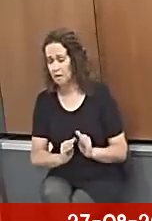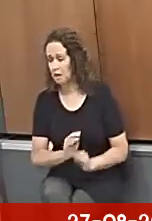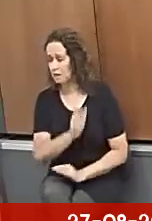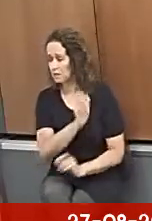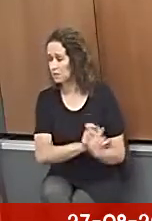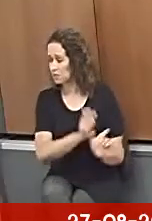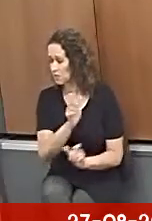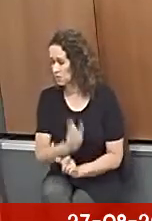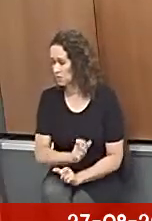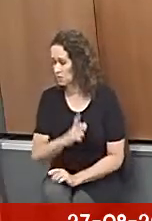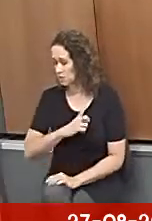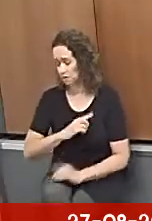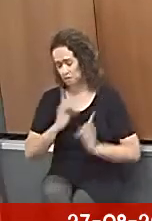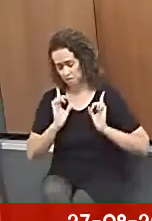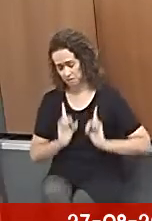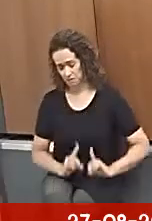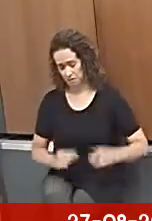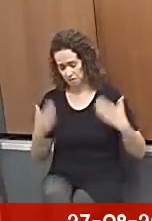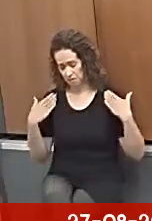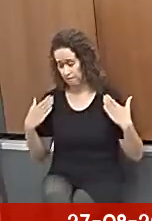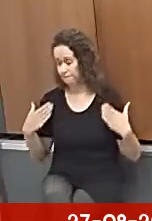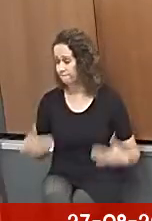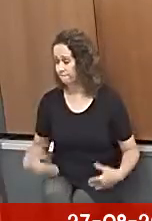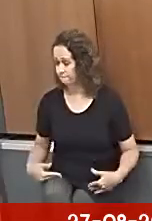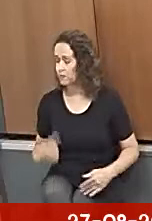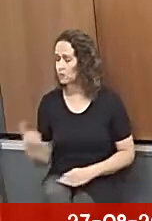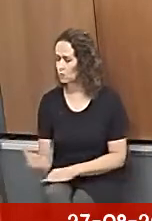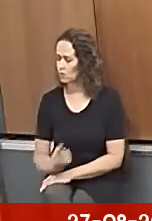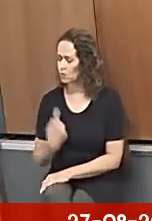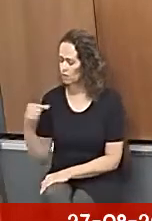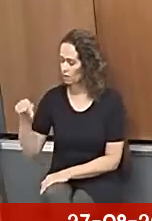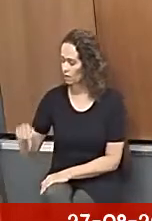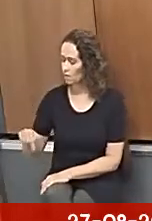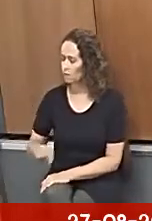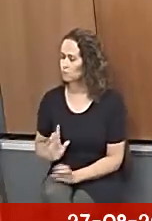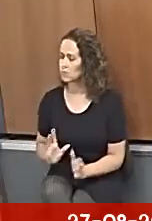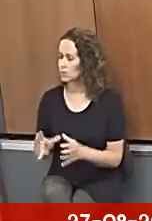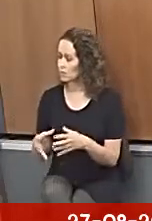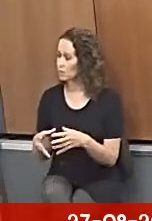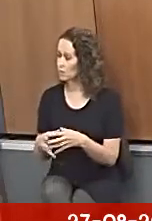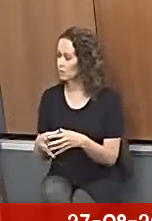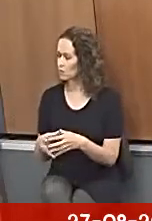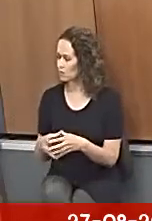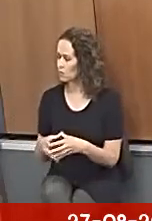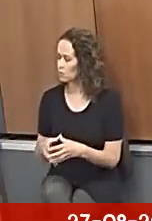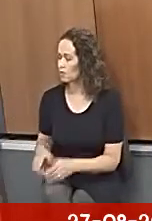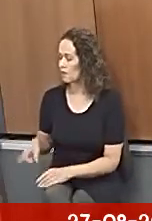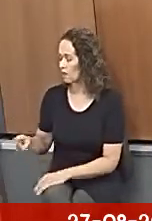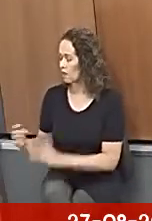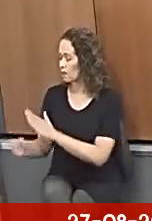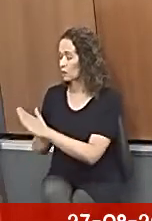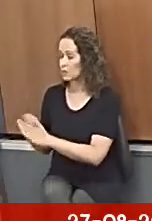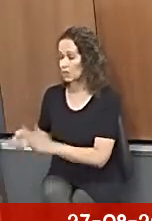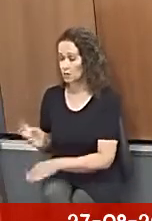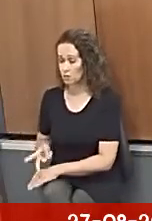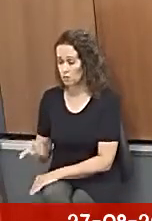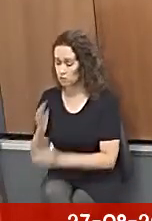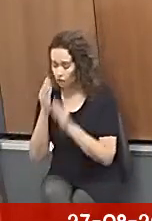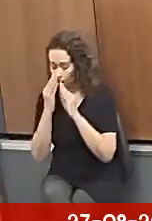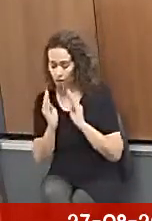físicas enquanto nós estivermos aqui nessa casa o escárnio da minas arena não vai prosperar